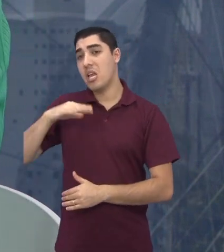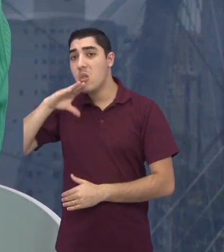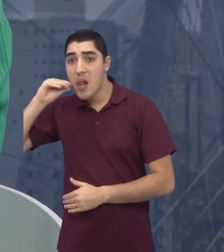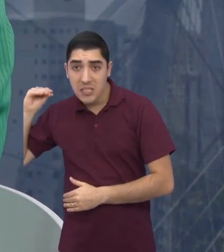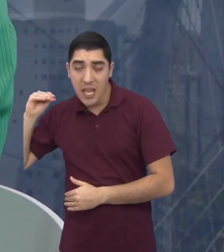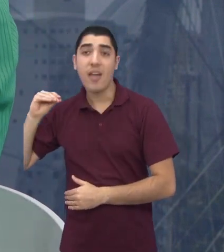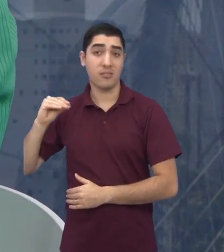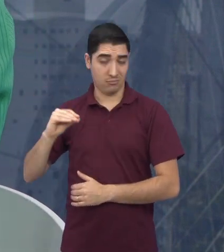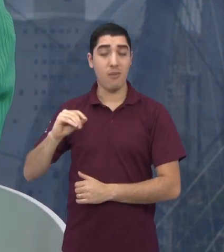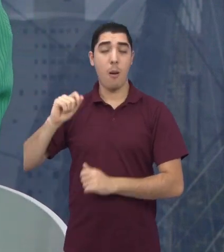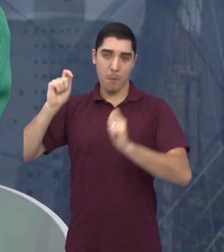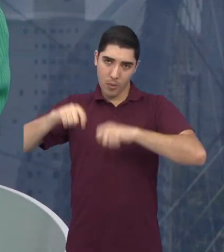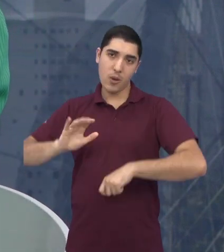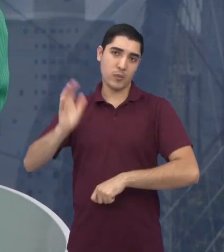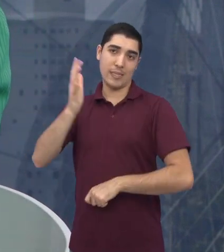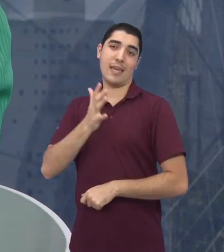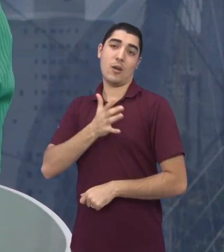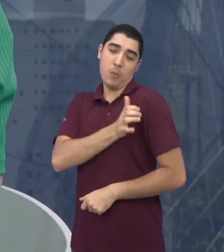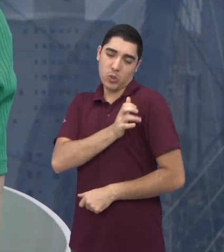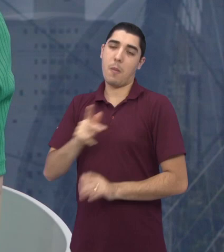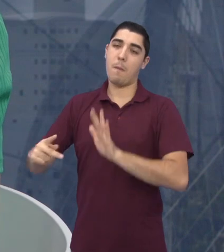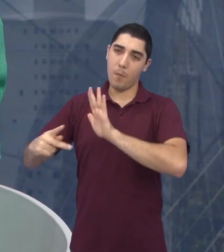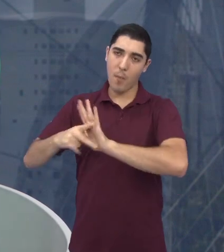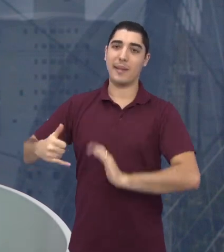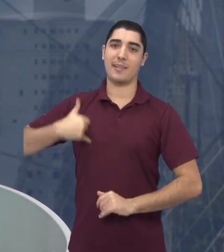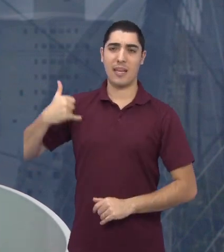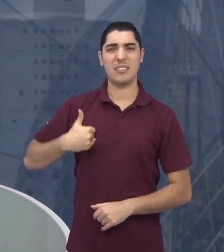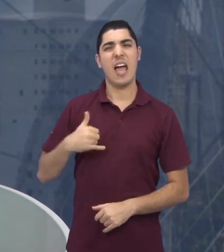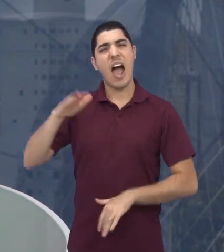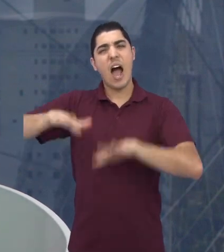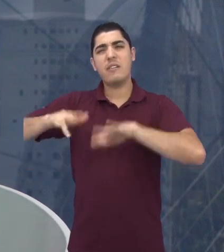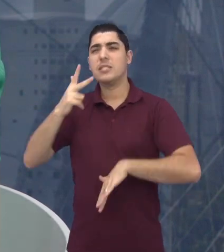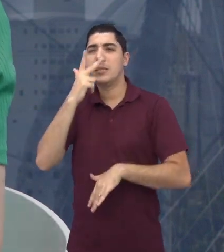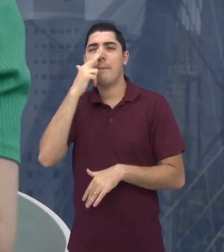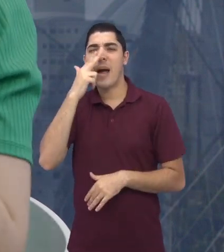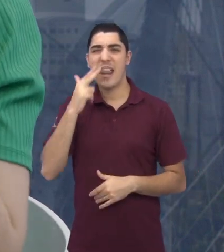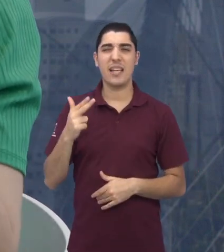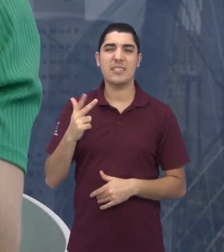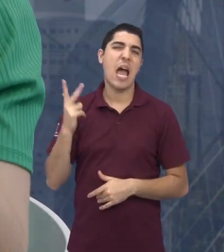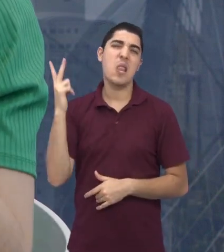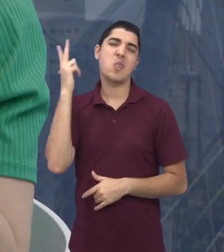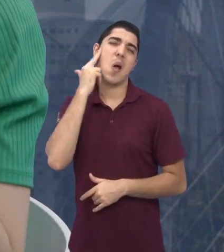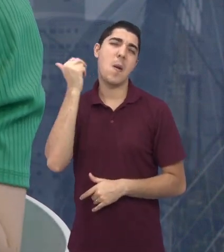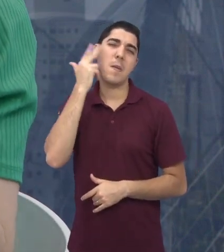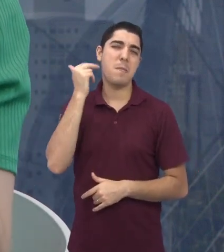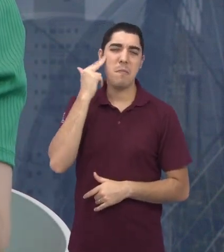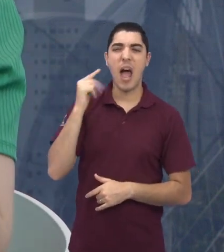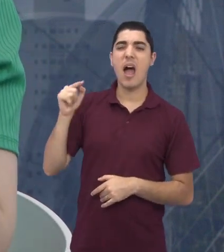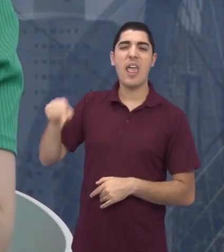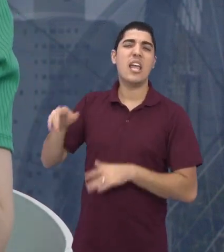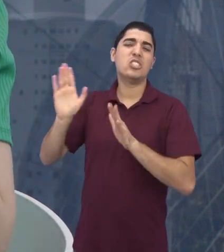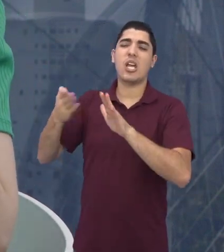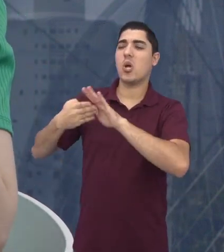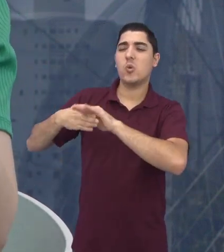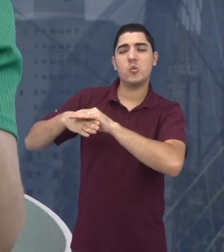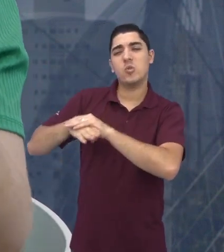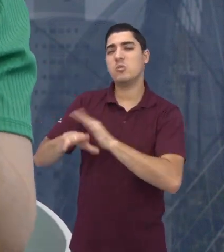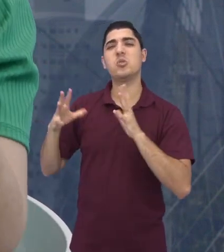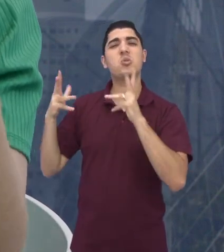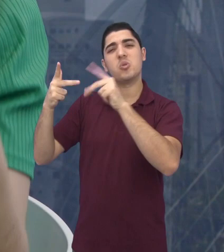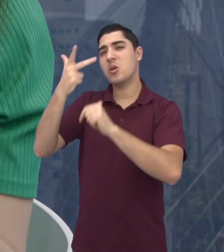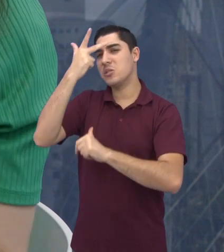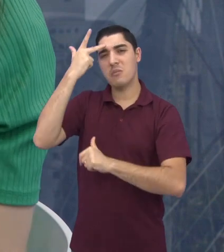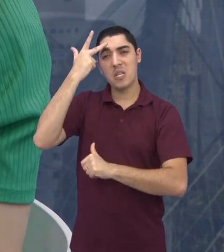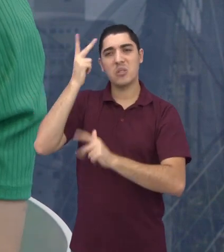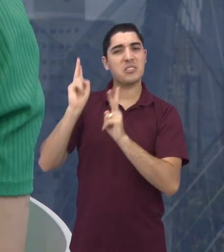por exemplo. E é realmente isso, parece sutil, né? Porque são coisas que estão enraizadas, são coisas que normalmente